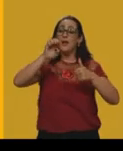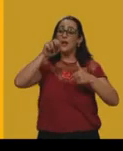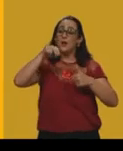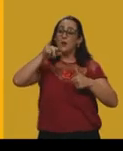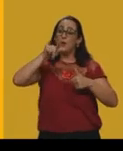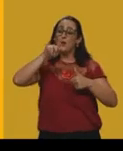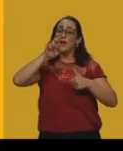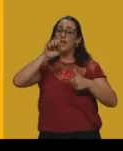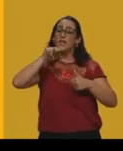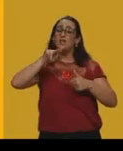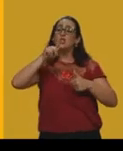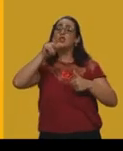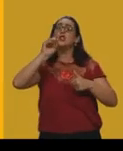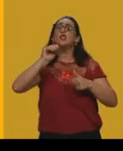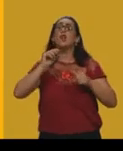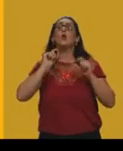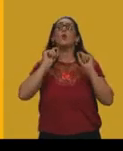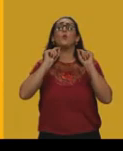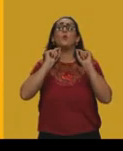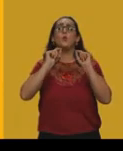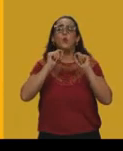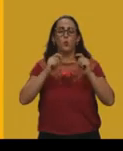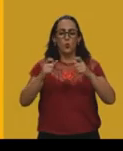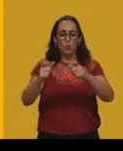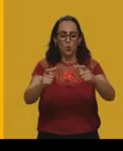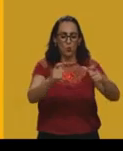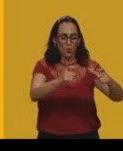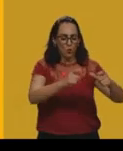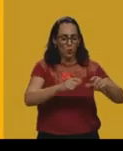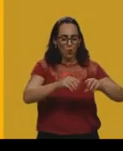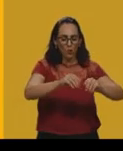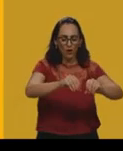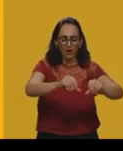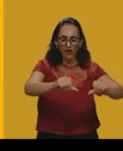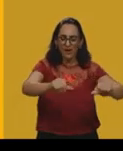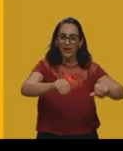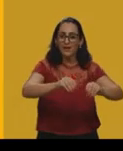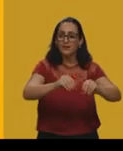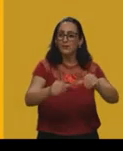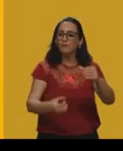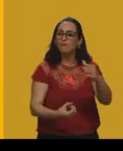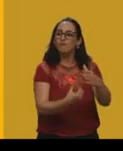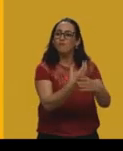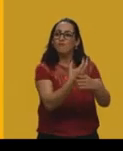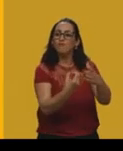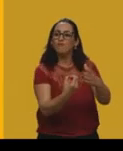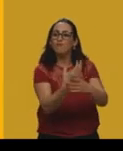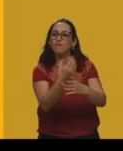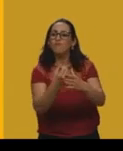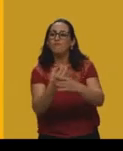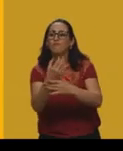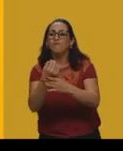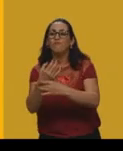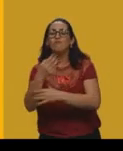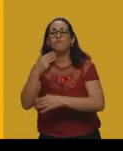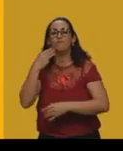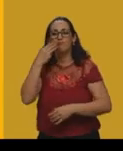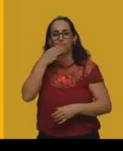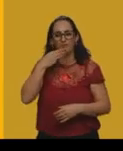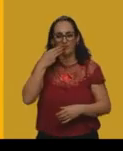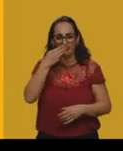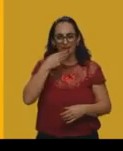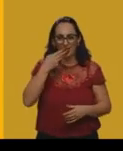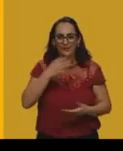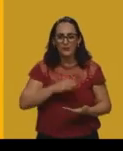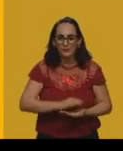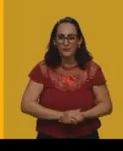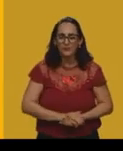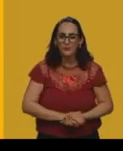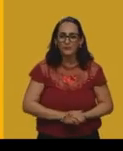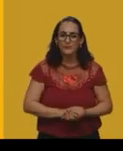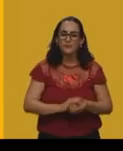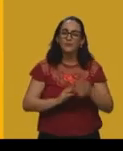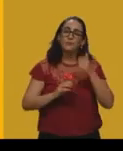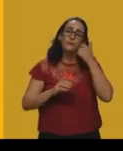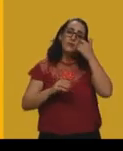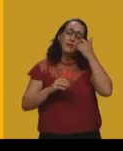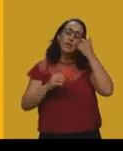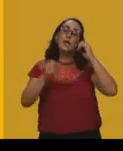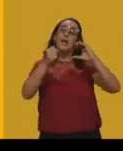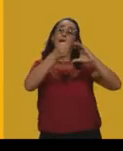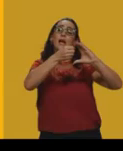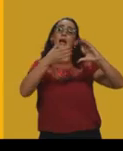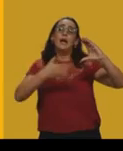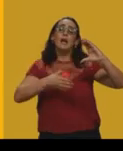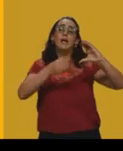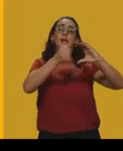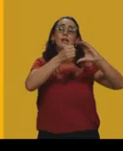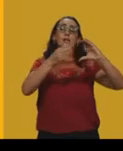outros engenhos eles vão se espalhando, para outras regiões, como, por exemplo, o litoral nordestino. Quais as